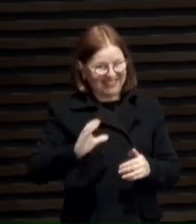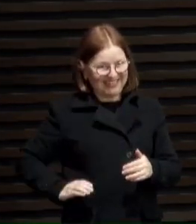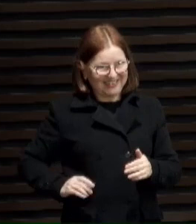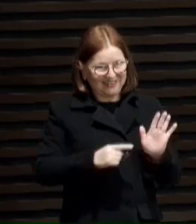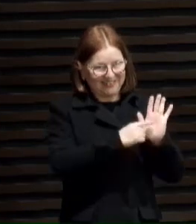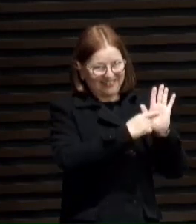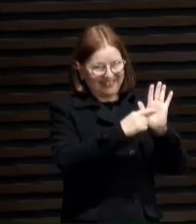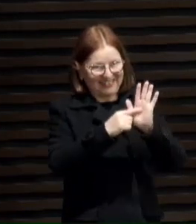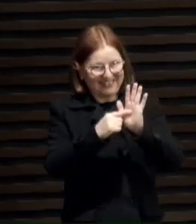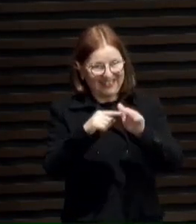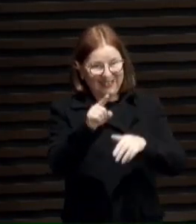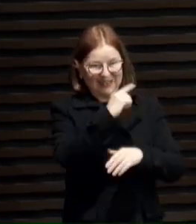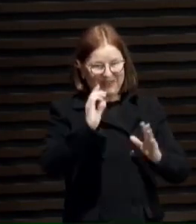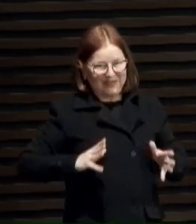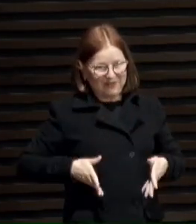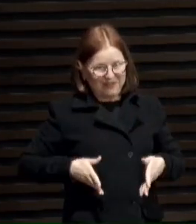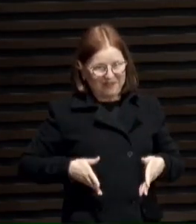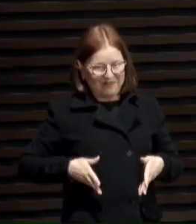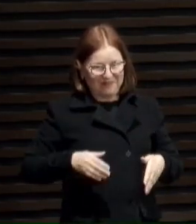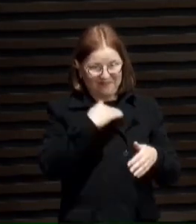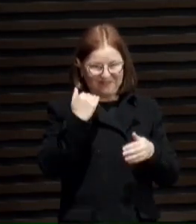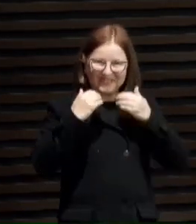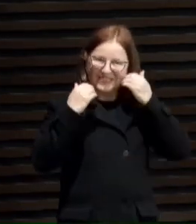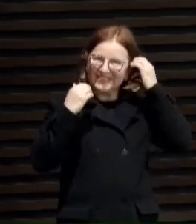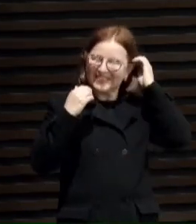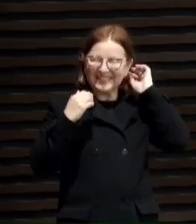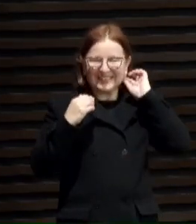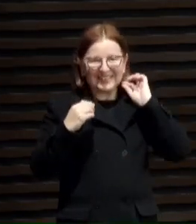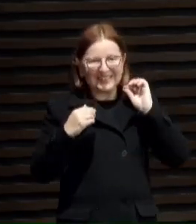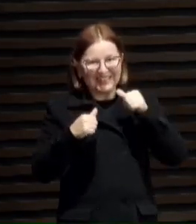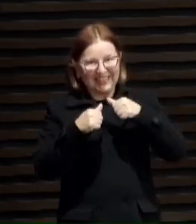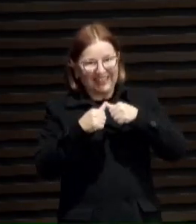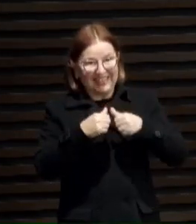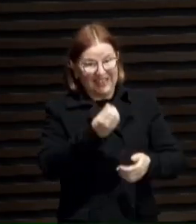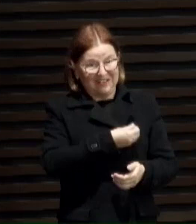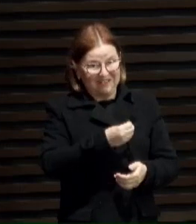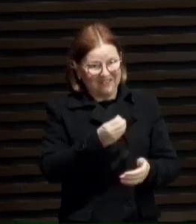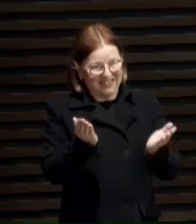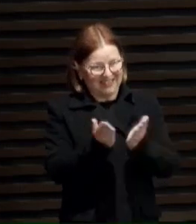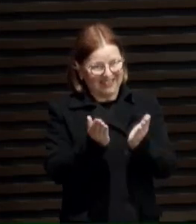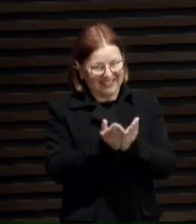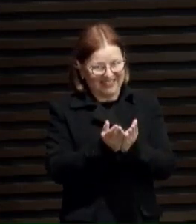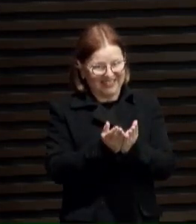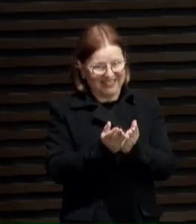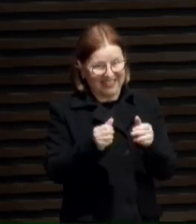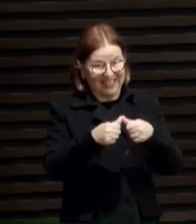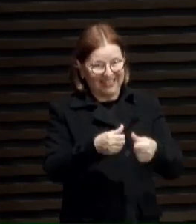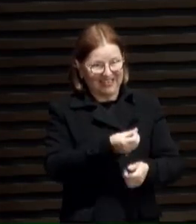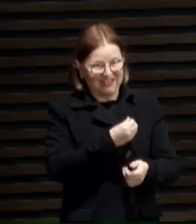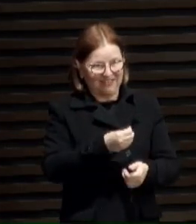se manifeste em nosso corpo mortal. Esse é o caminhar do cristão. Esse é o caminhar da